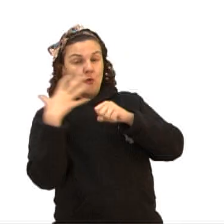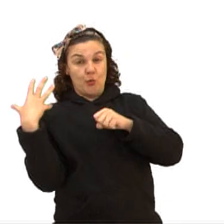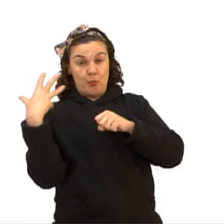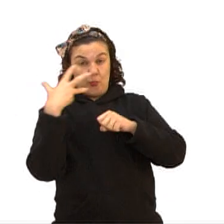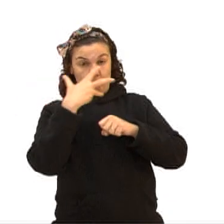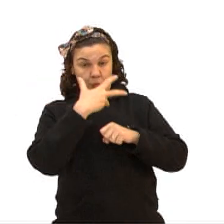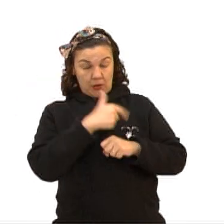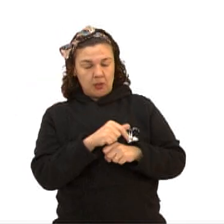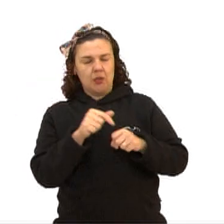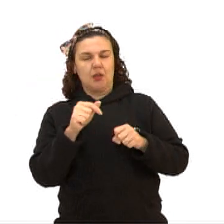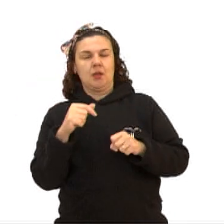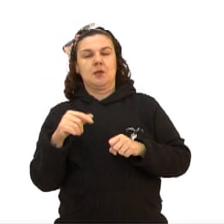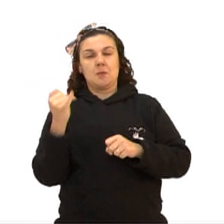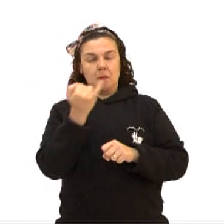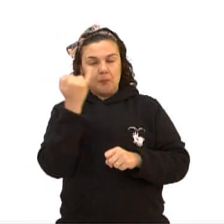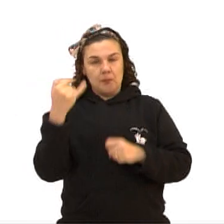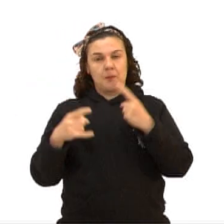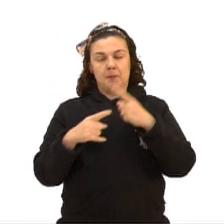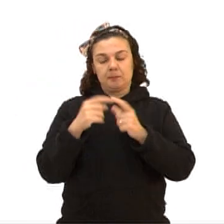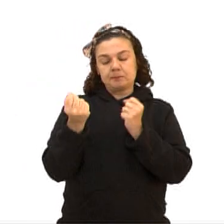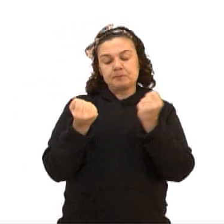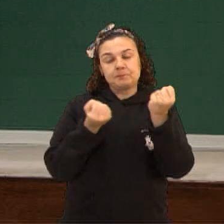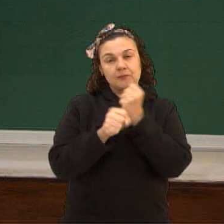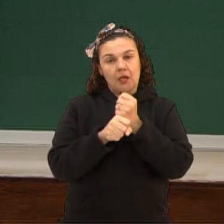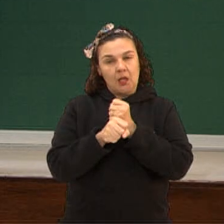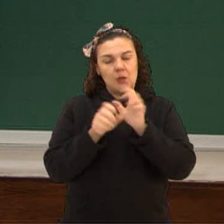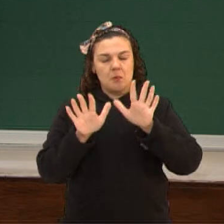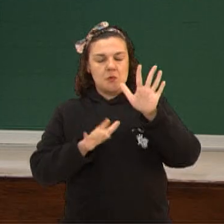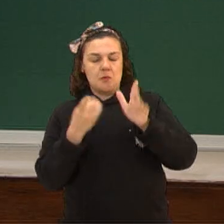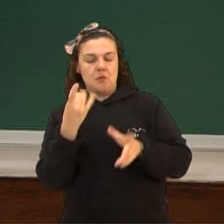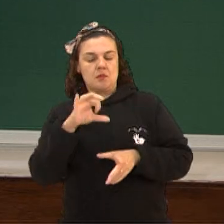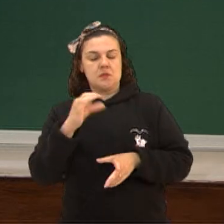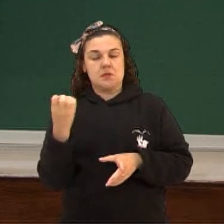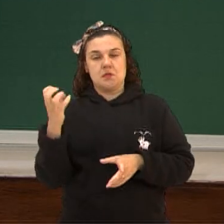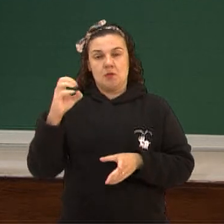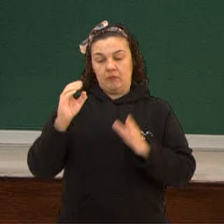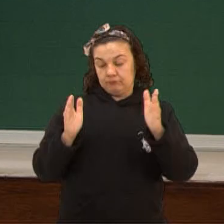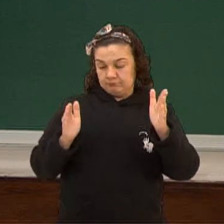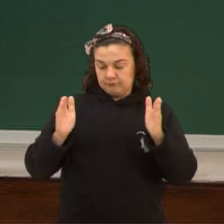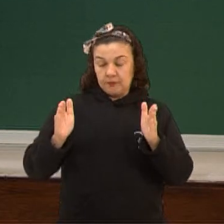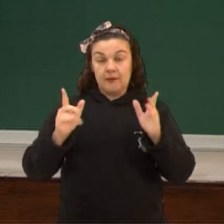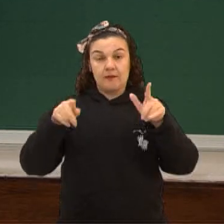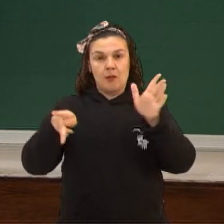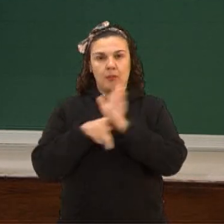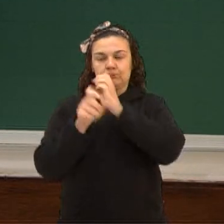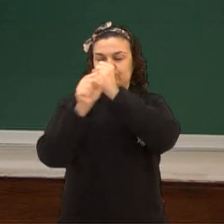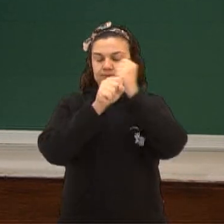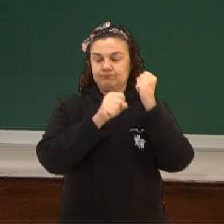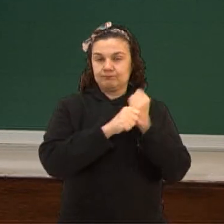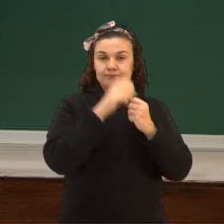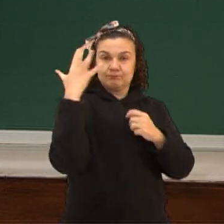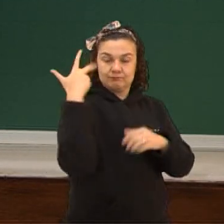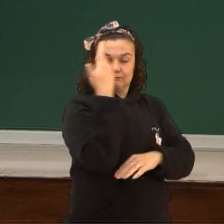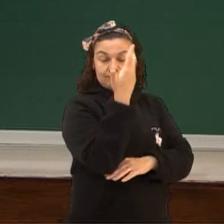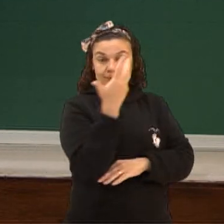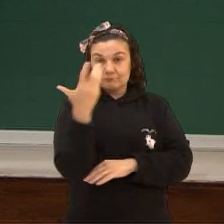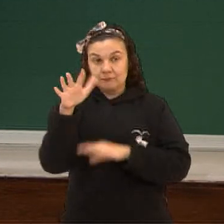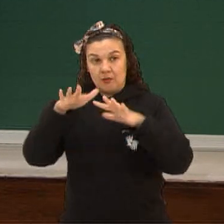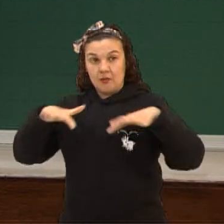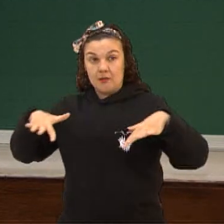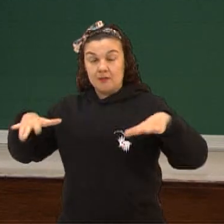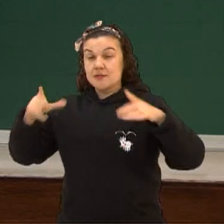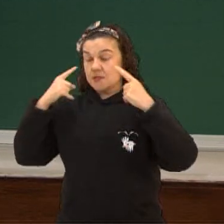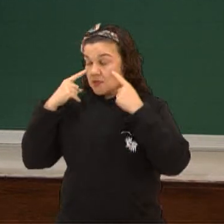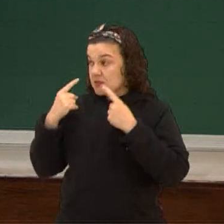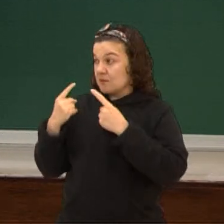pelo patrimônio histórico na década de 90, ela é intocado lá, e na época os jardins que foram